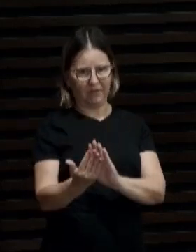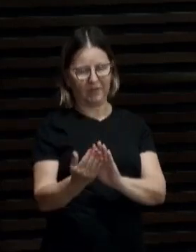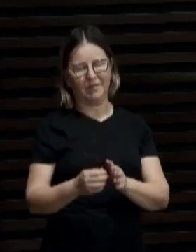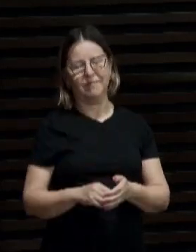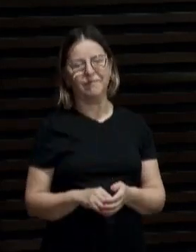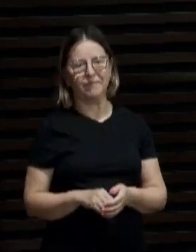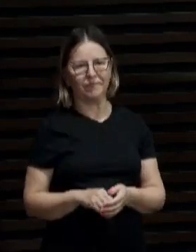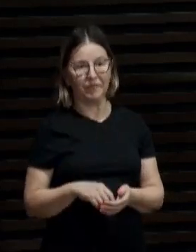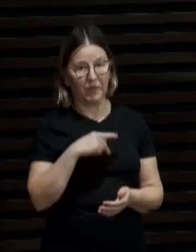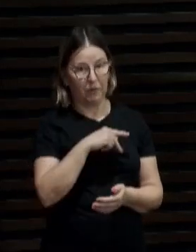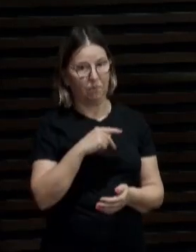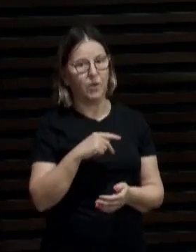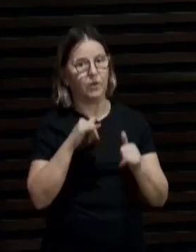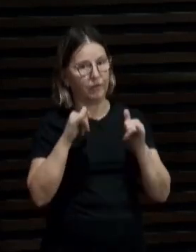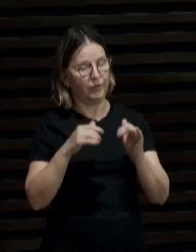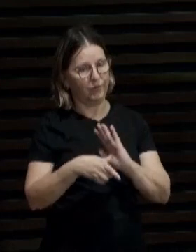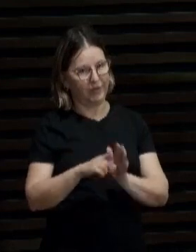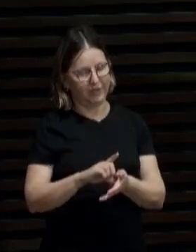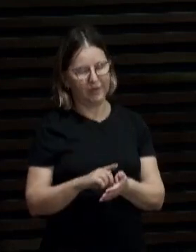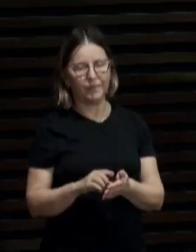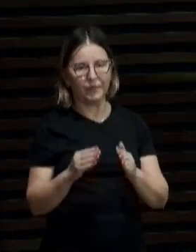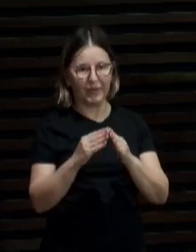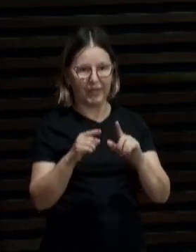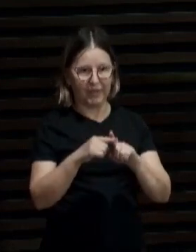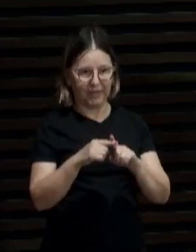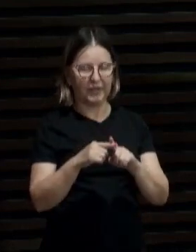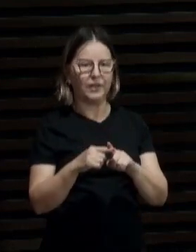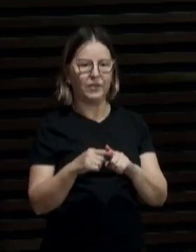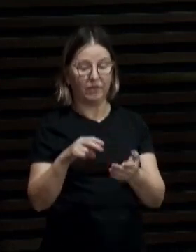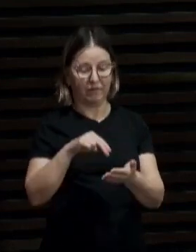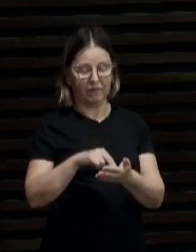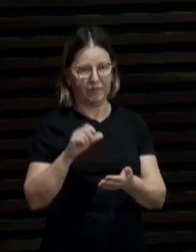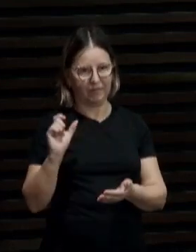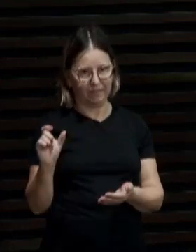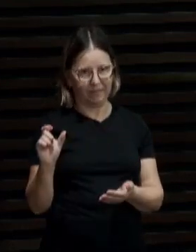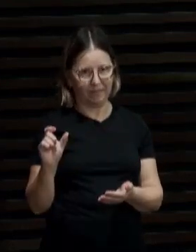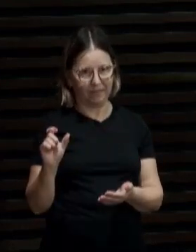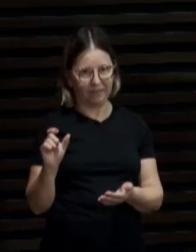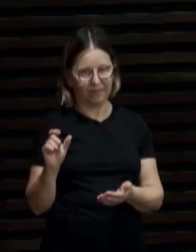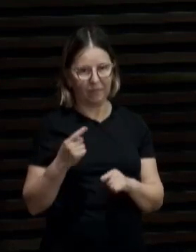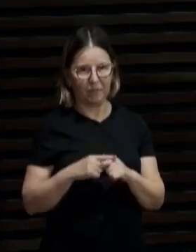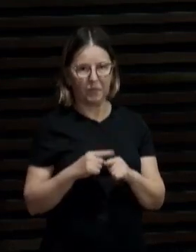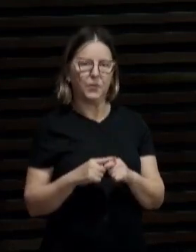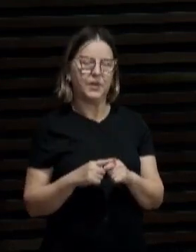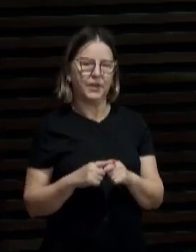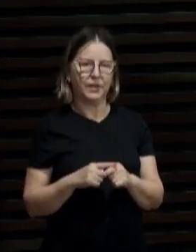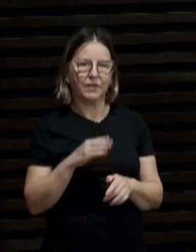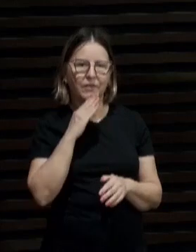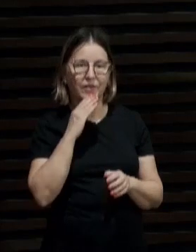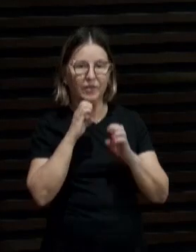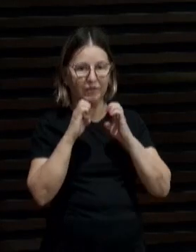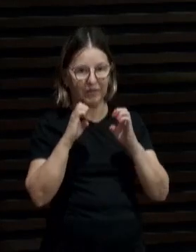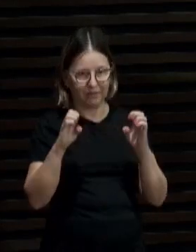estava dizendo, né? Era uma igreja muito bem instruída, ela era muito bem evangelizada e muito bem